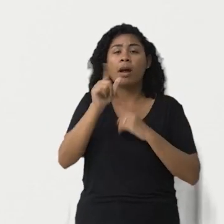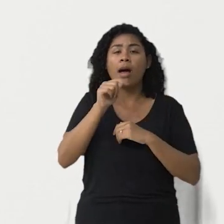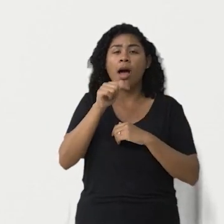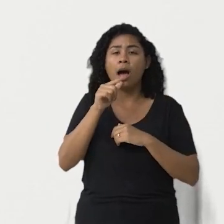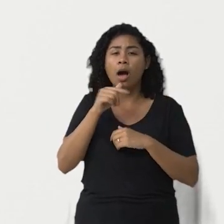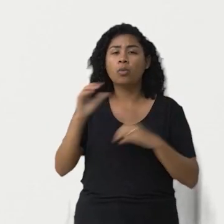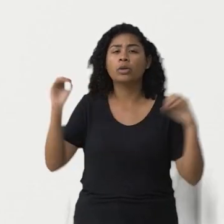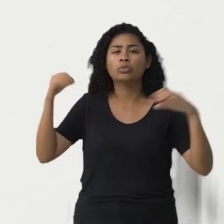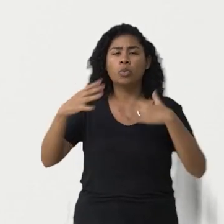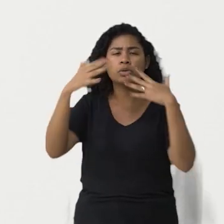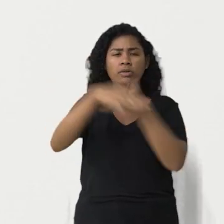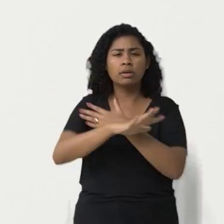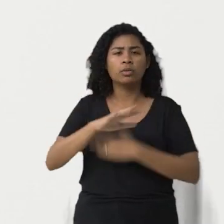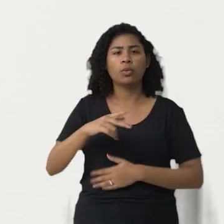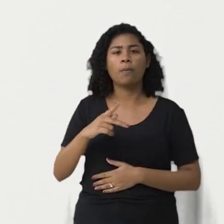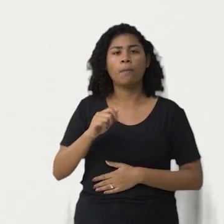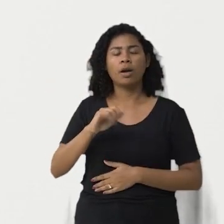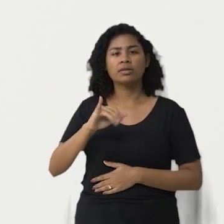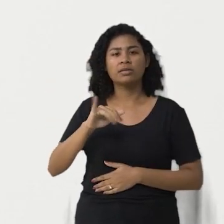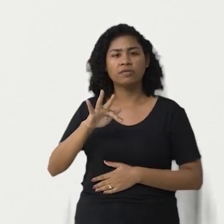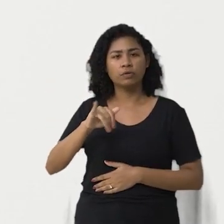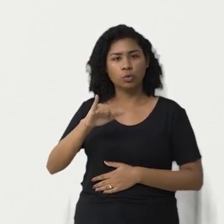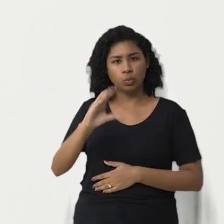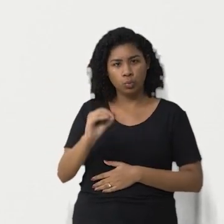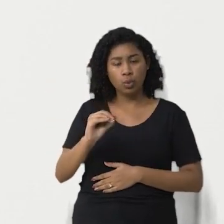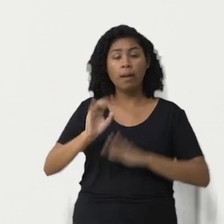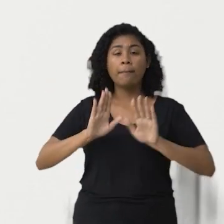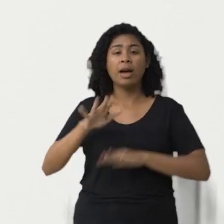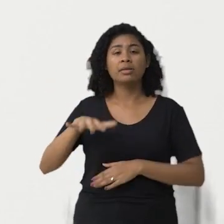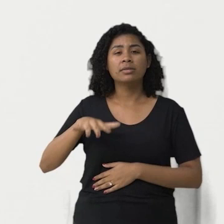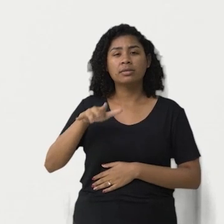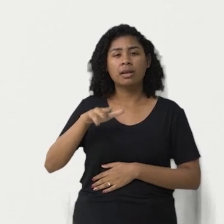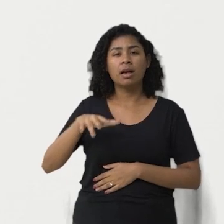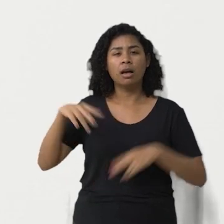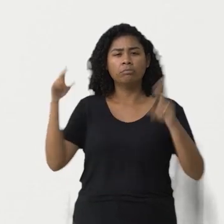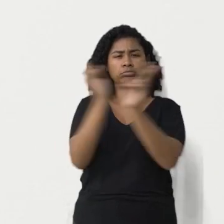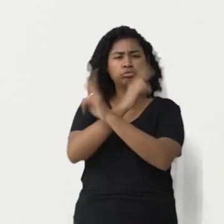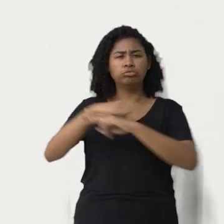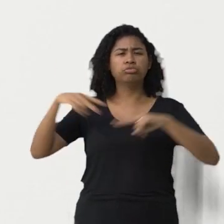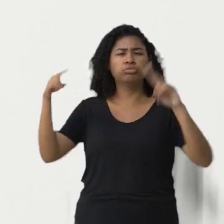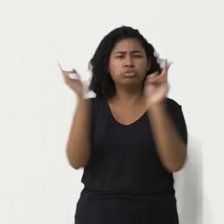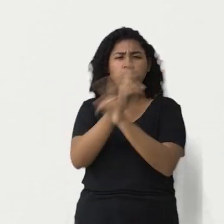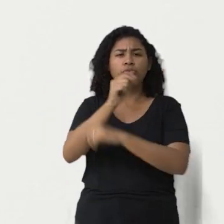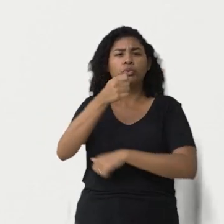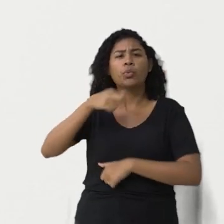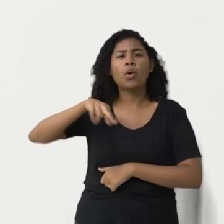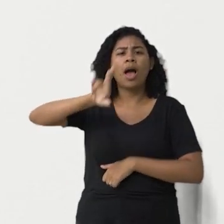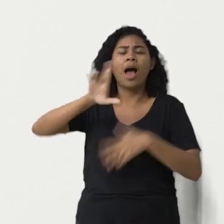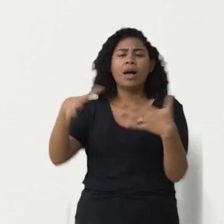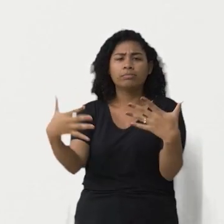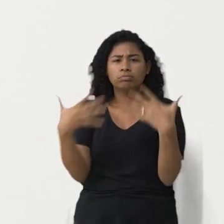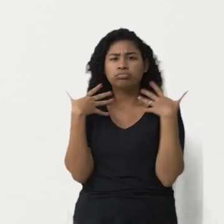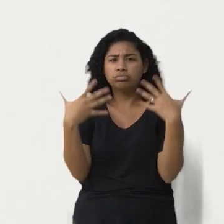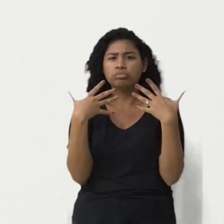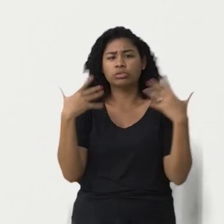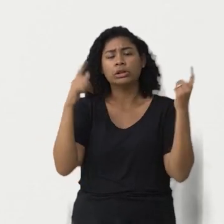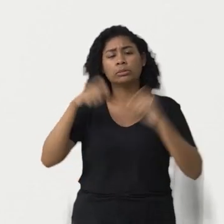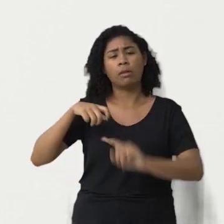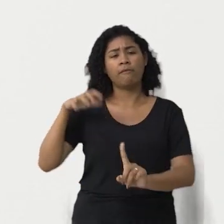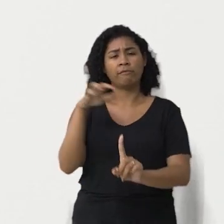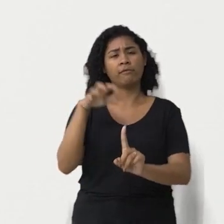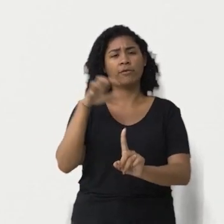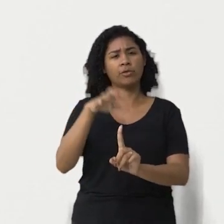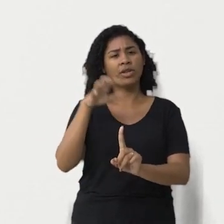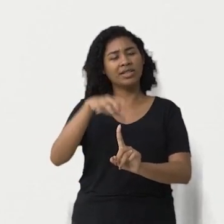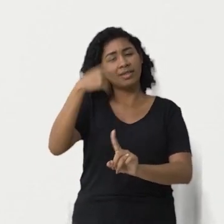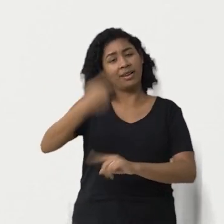o Pacífico está do outro lado. Mas essas massas de ar, elas acabam, né, interferindo aqui para o